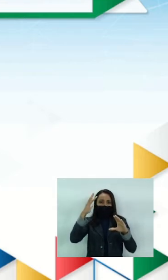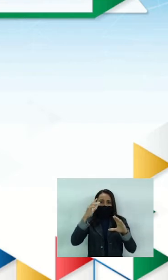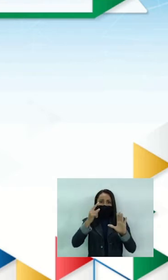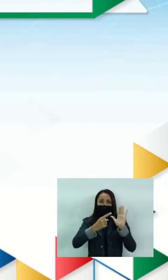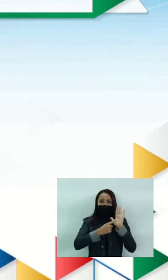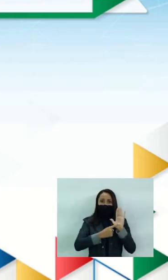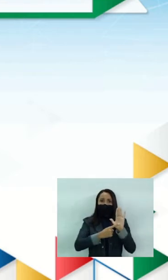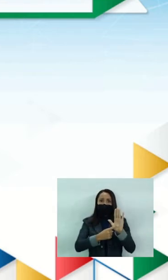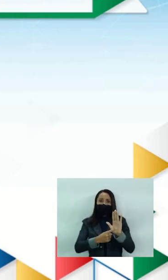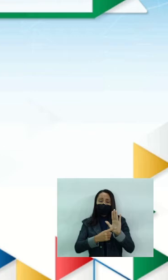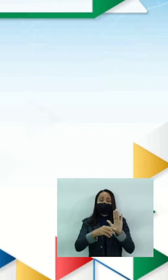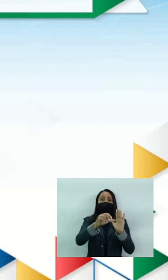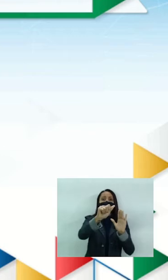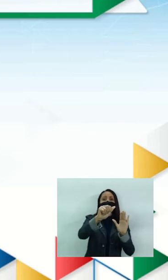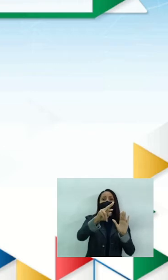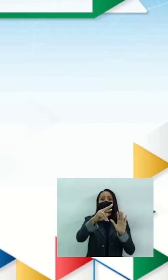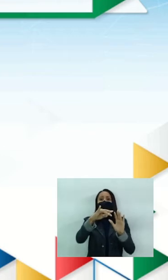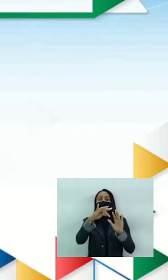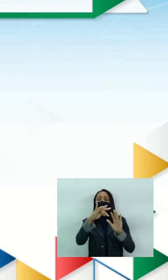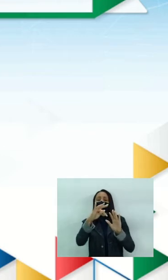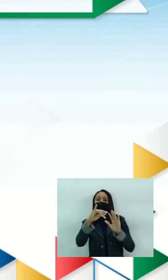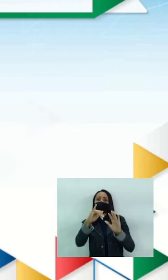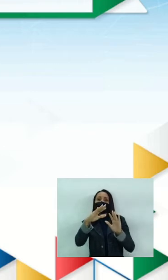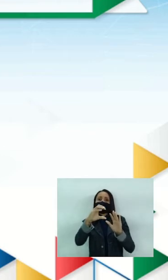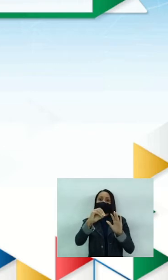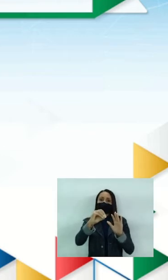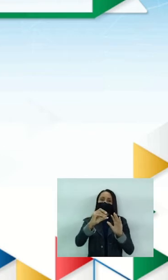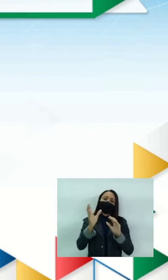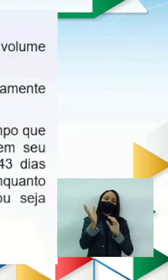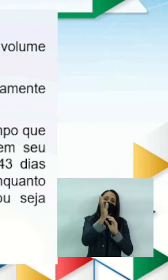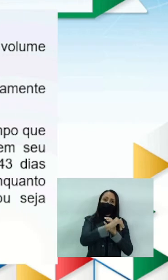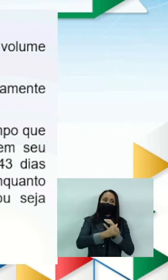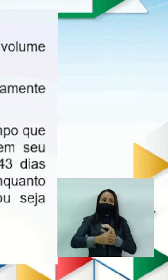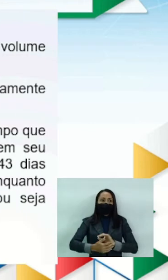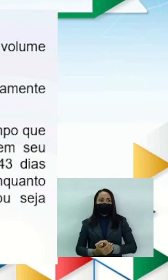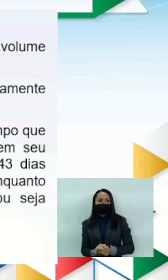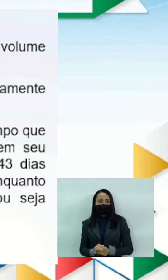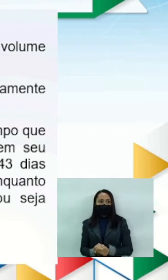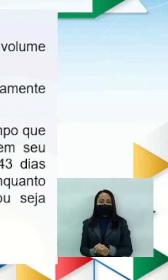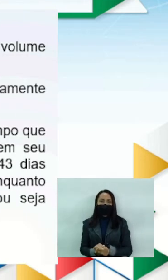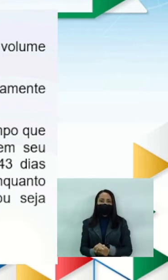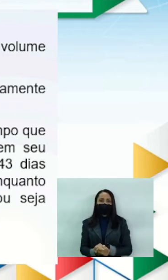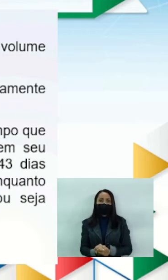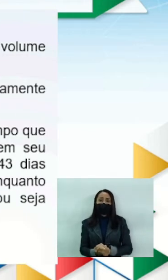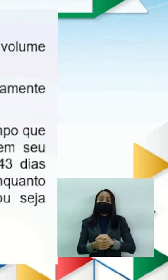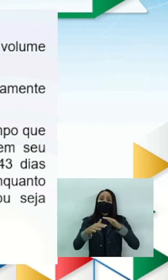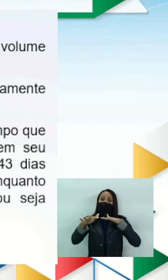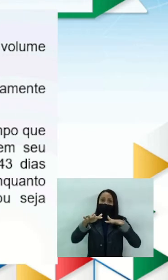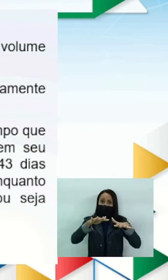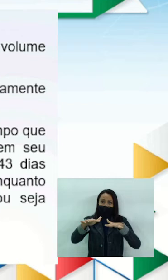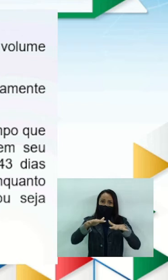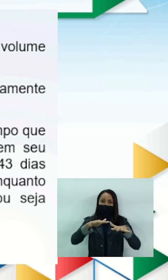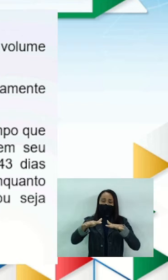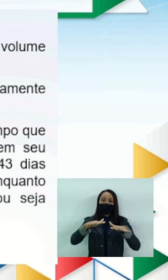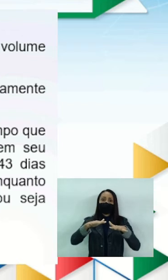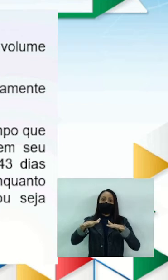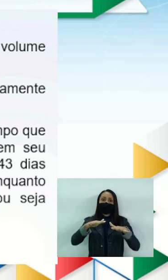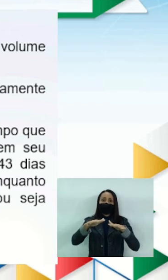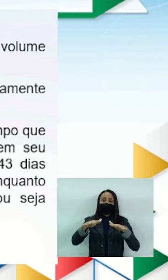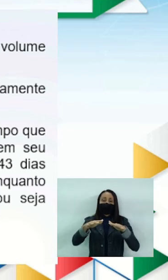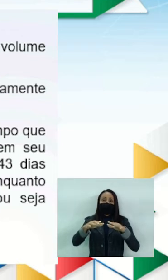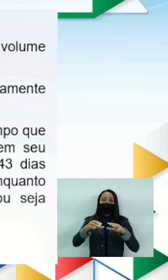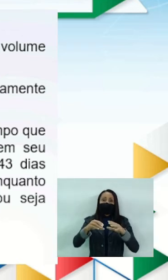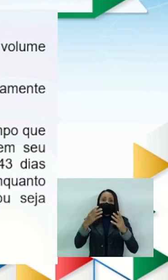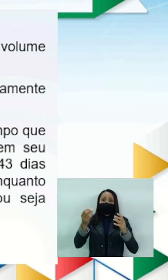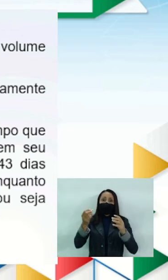círculos polares árticos, tá certo, minha gente? Vamos lá, na próxima tela. O movimento de rotação.